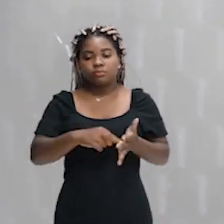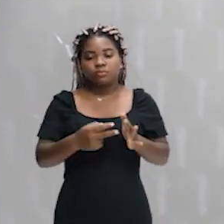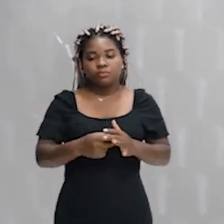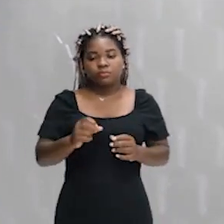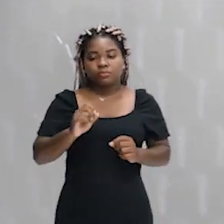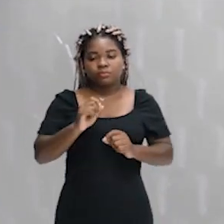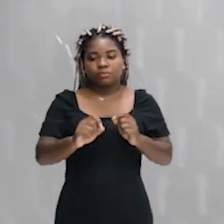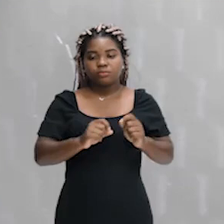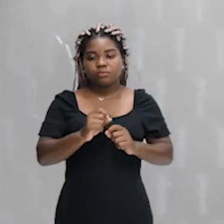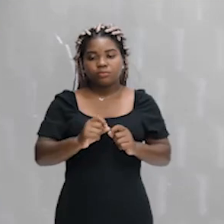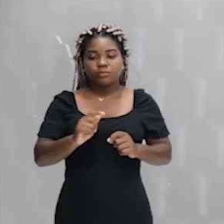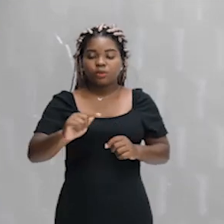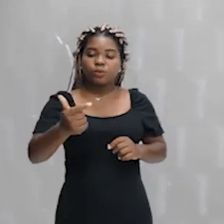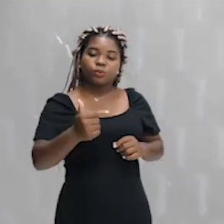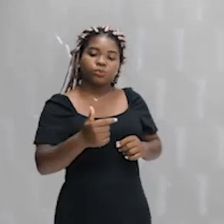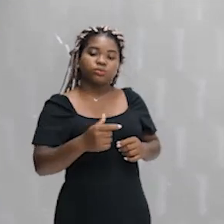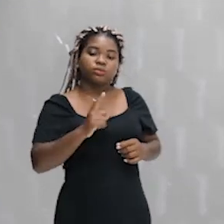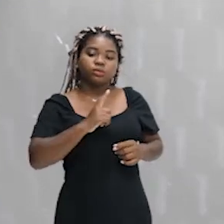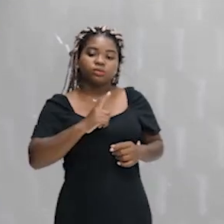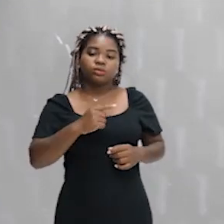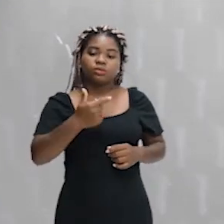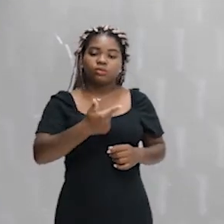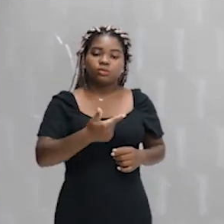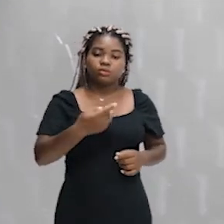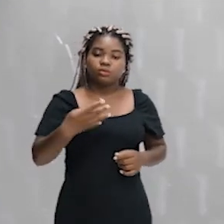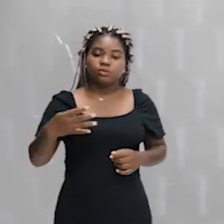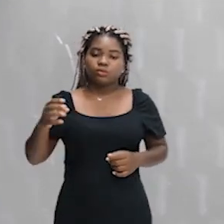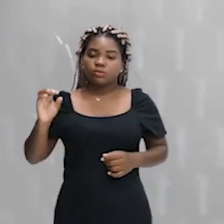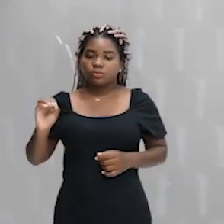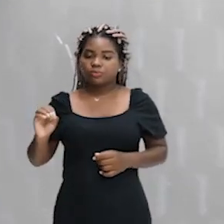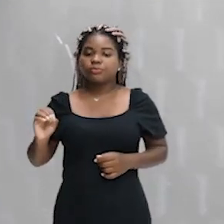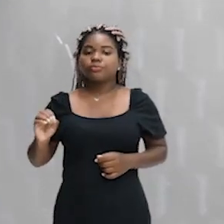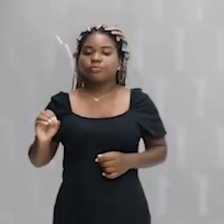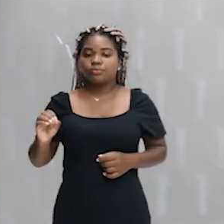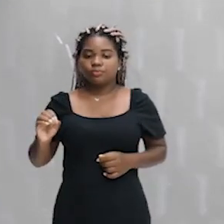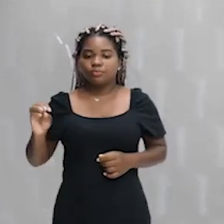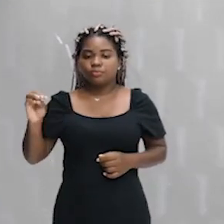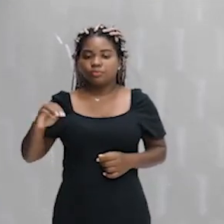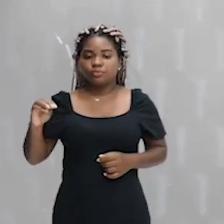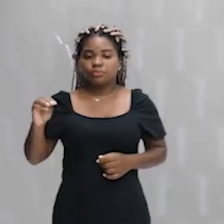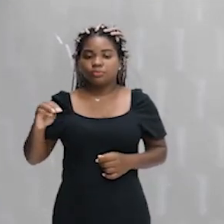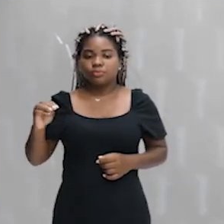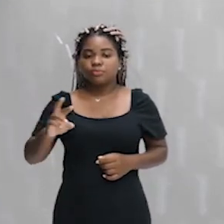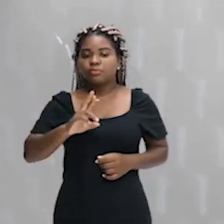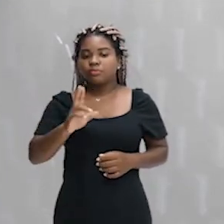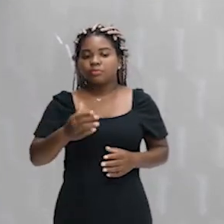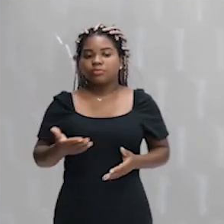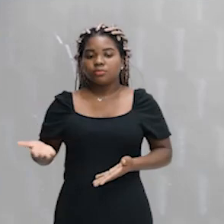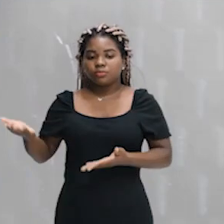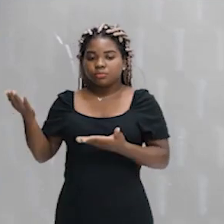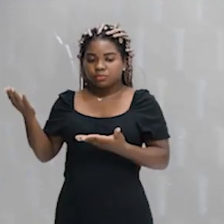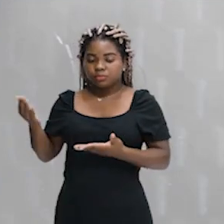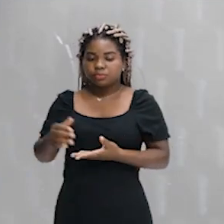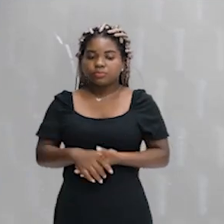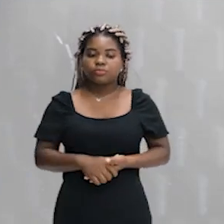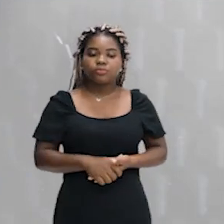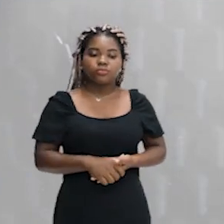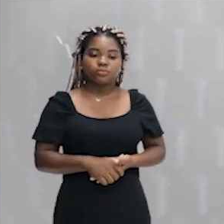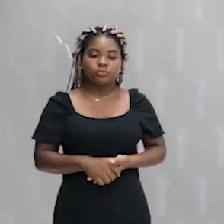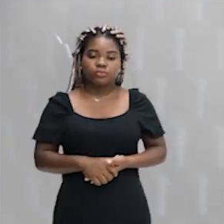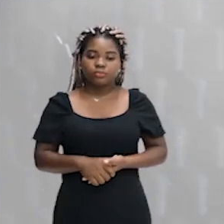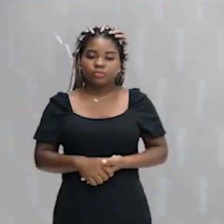vai aparecer o tempo de 240 minutos e vai corresponder a esse total aqui que nós acabamos de